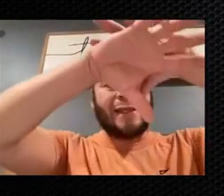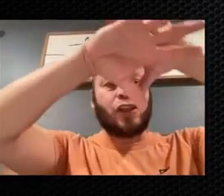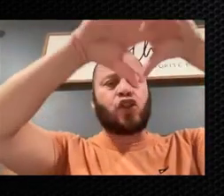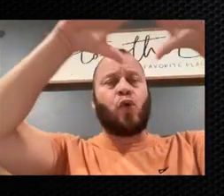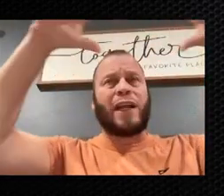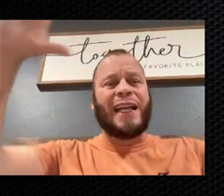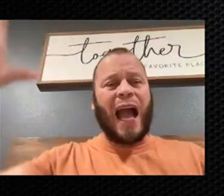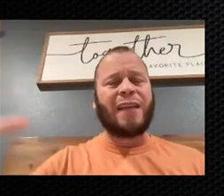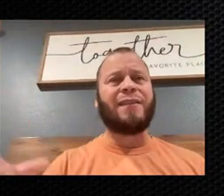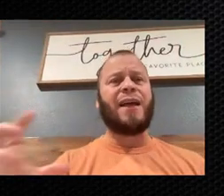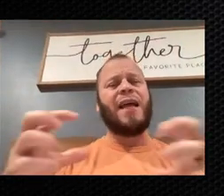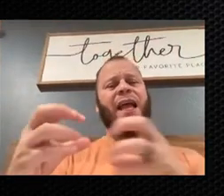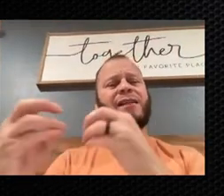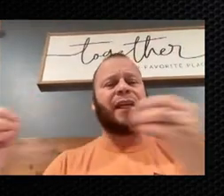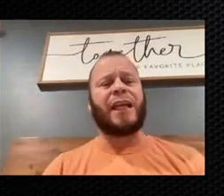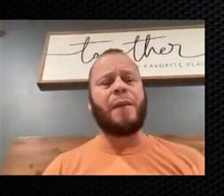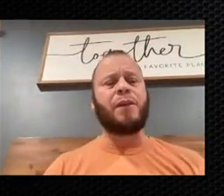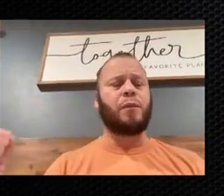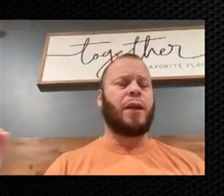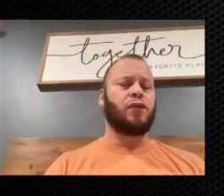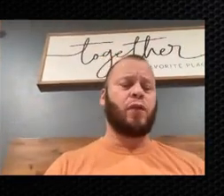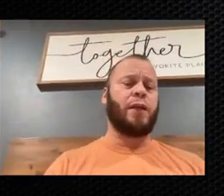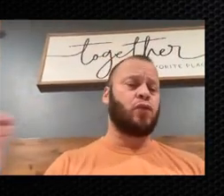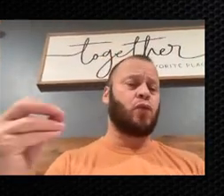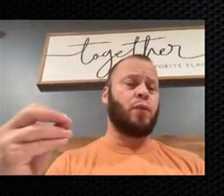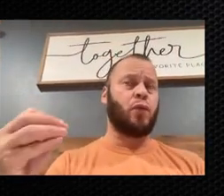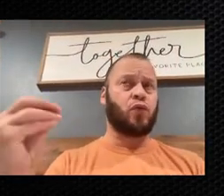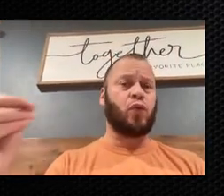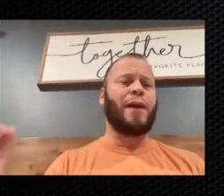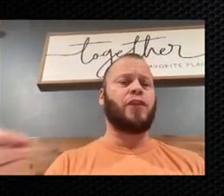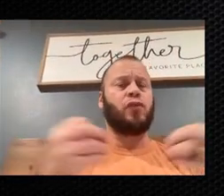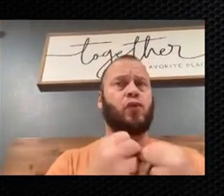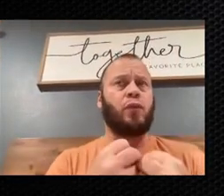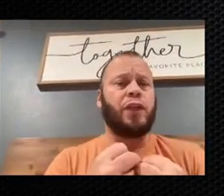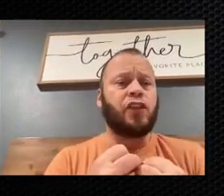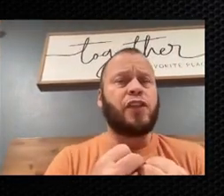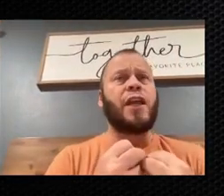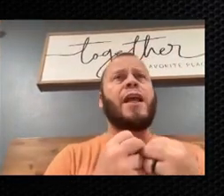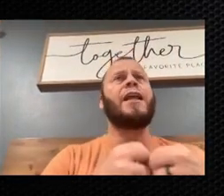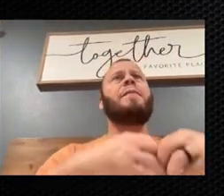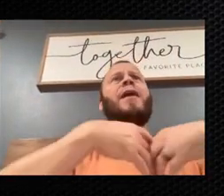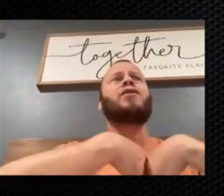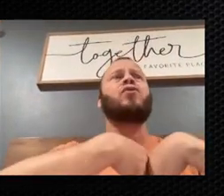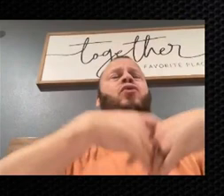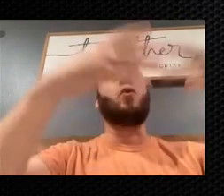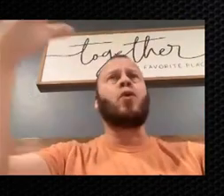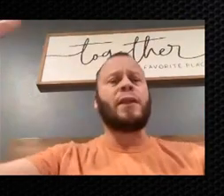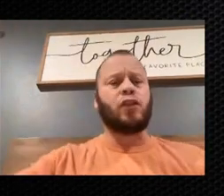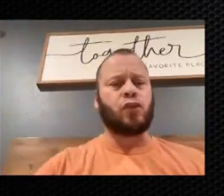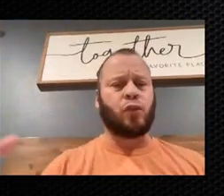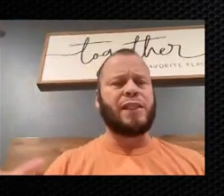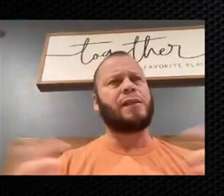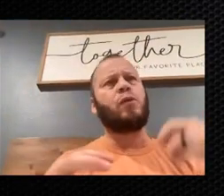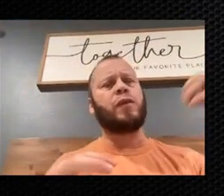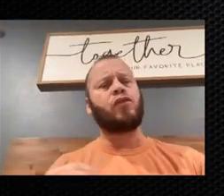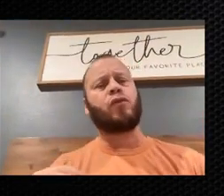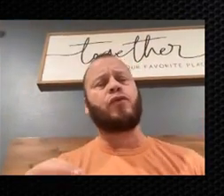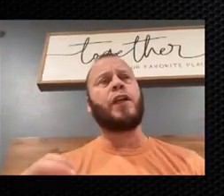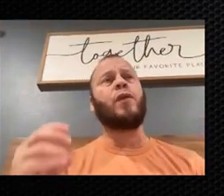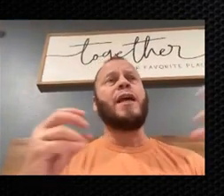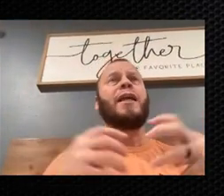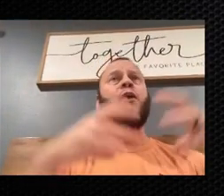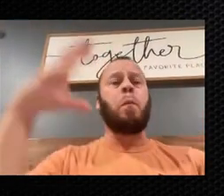essa jogada essa quebra de braço entre Os globalistas Comunistas e mais toda destruição